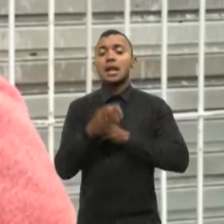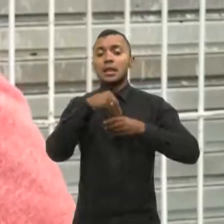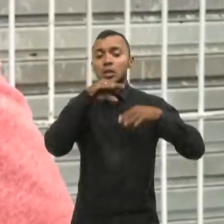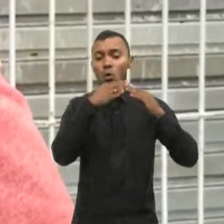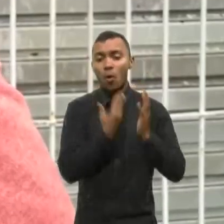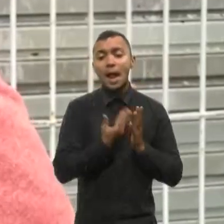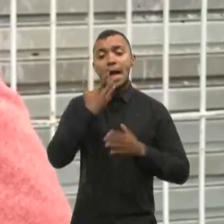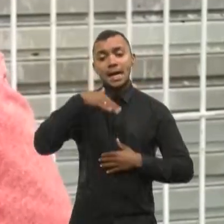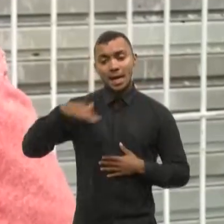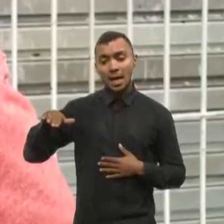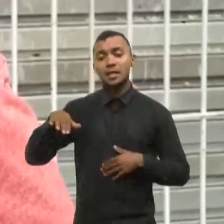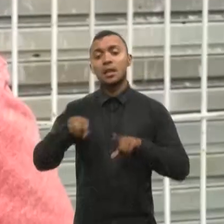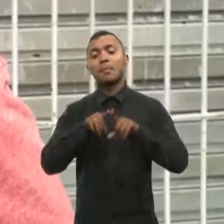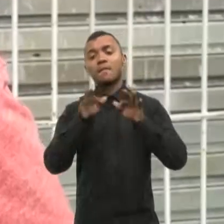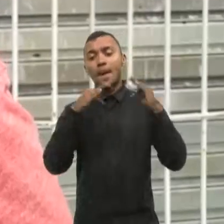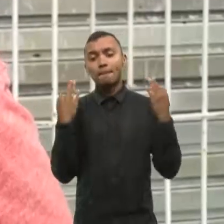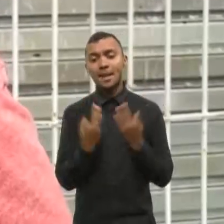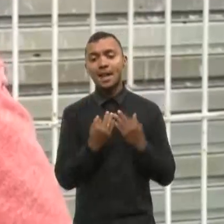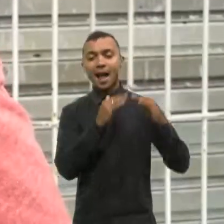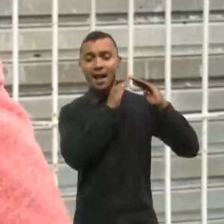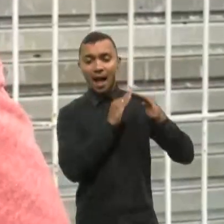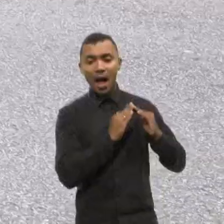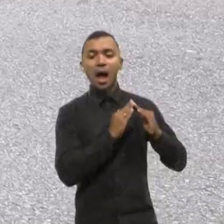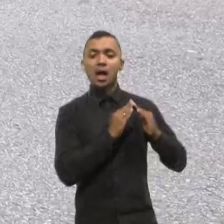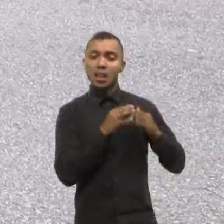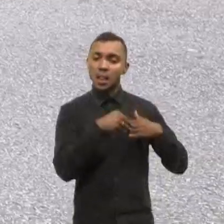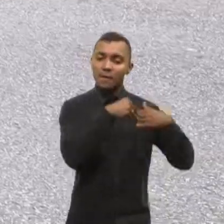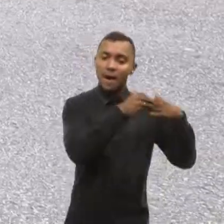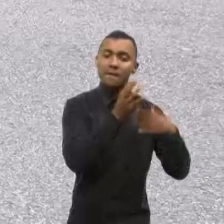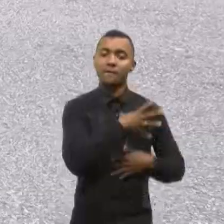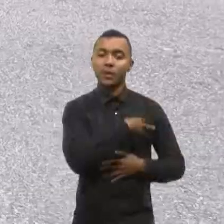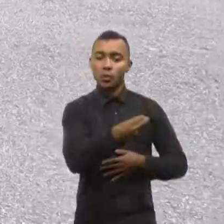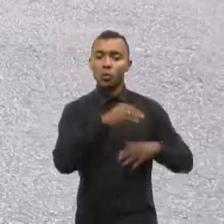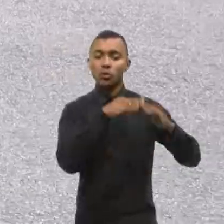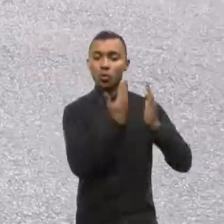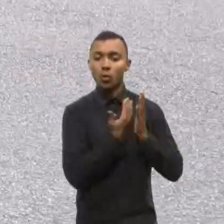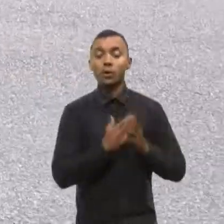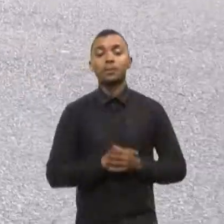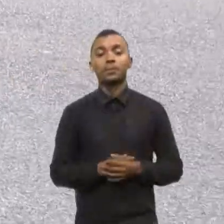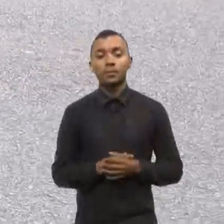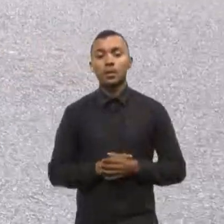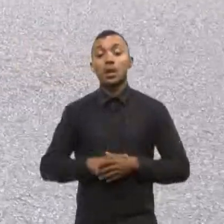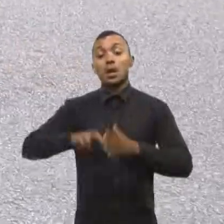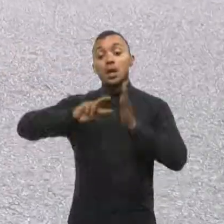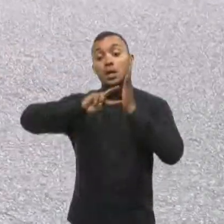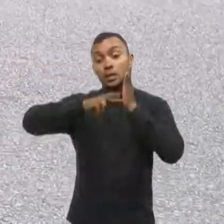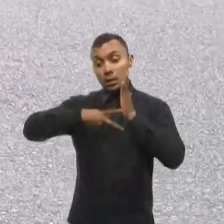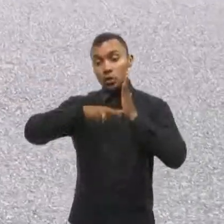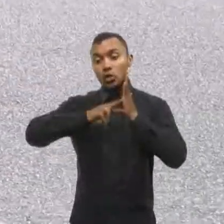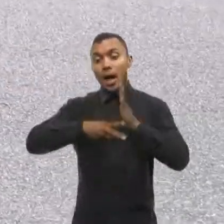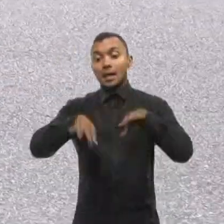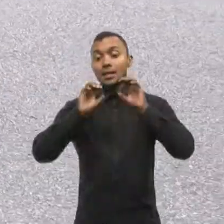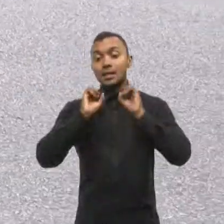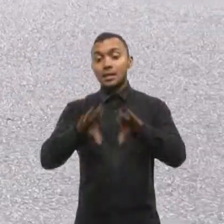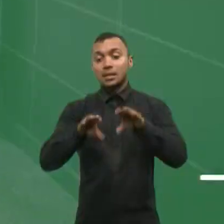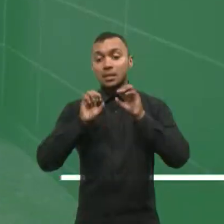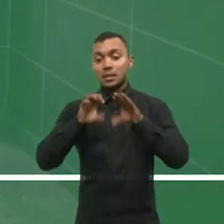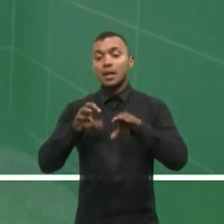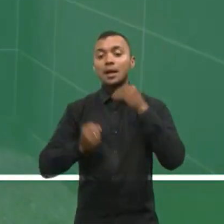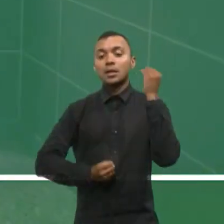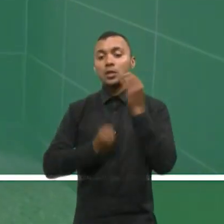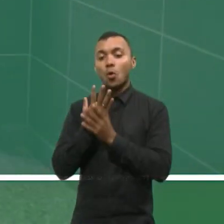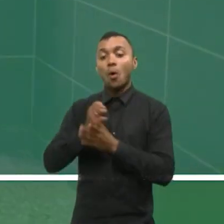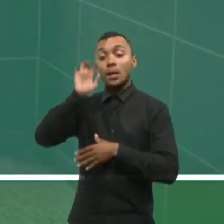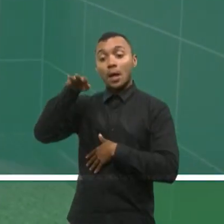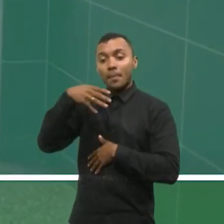pais delas que estão em casa e deixam os filhos no colégio. O Sindicato dos Estabelecimentos de Educação e de Ensino divulgou nota com